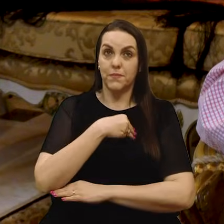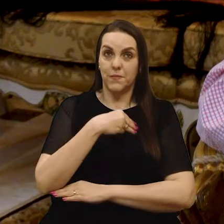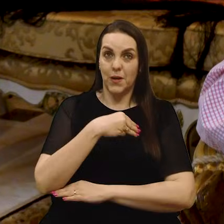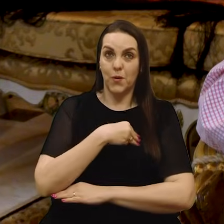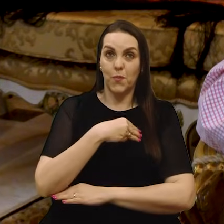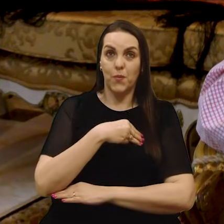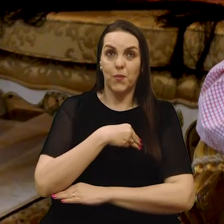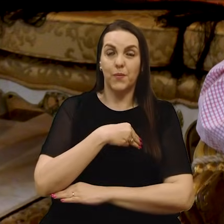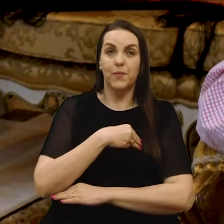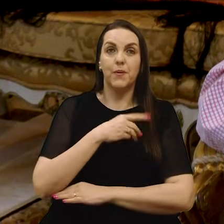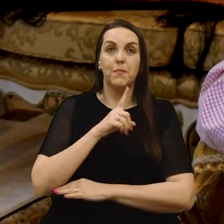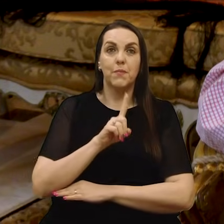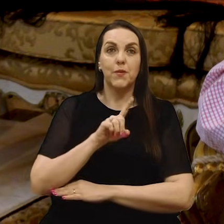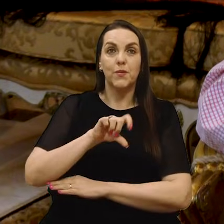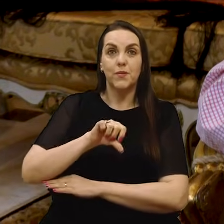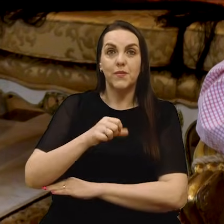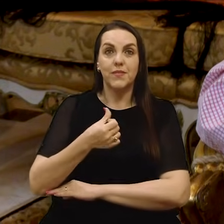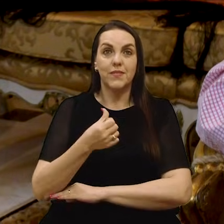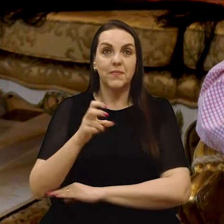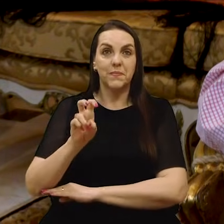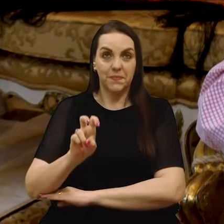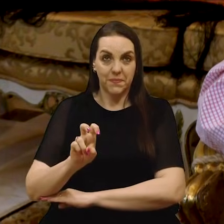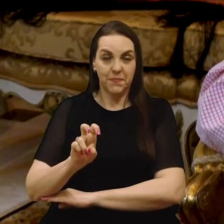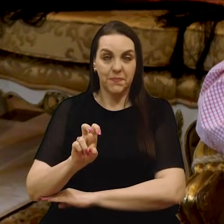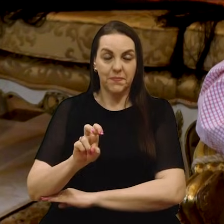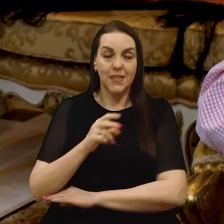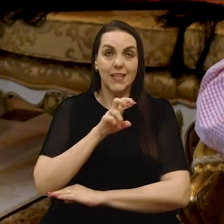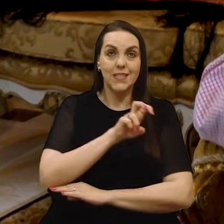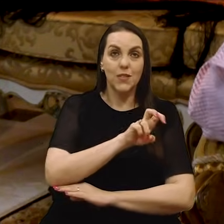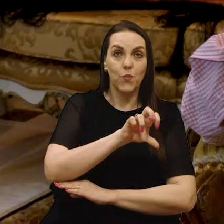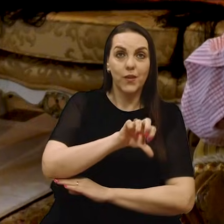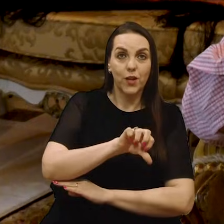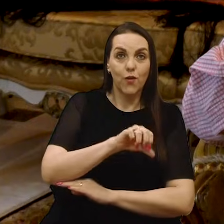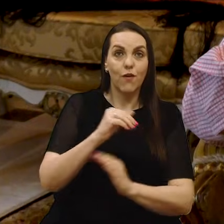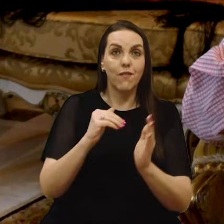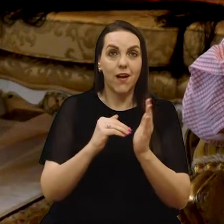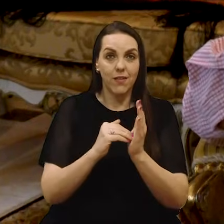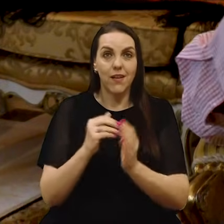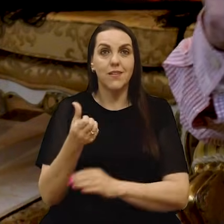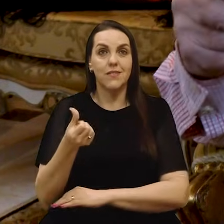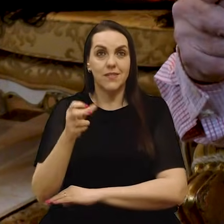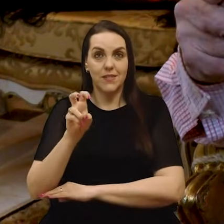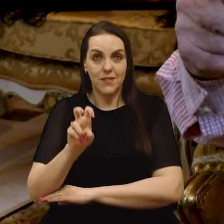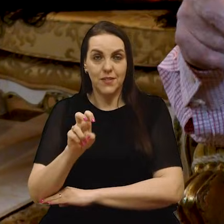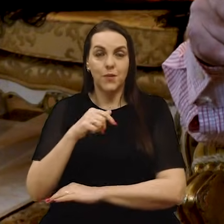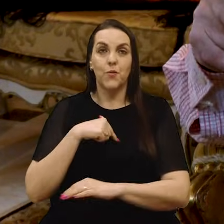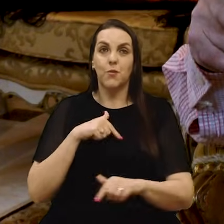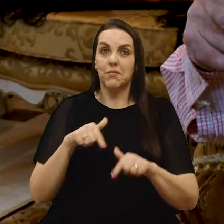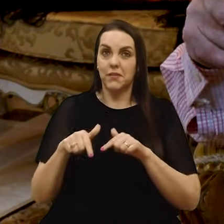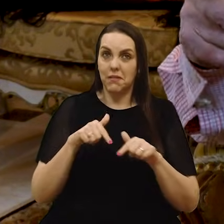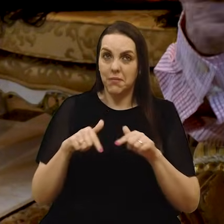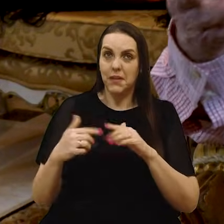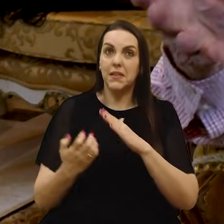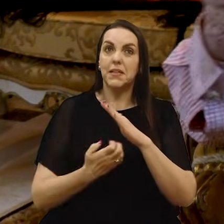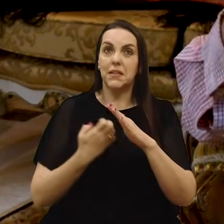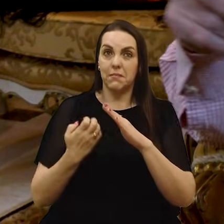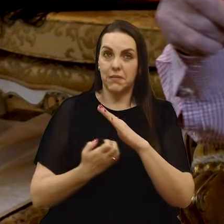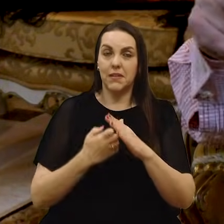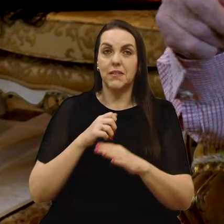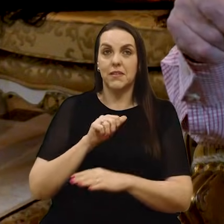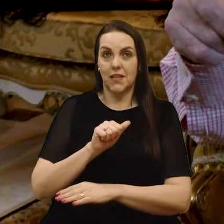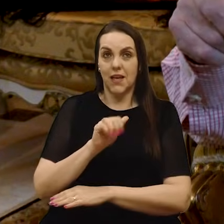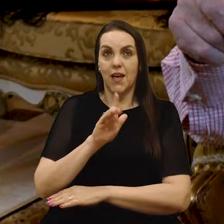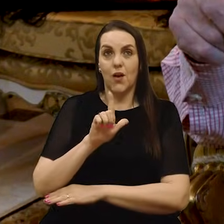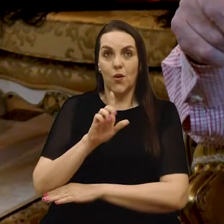na Marco Polo em 65. De 59 a 65, eu trabalhei